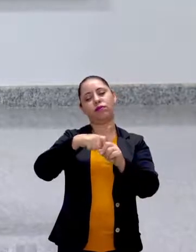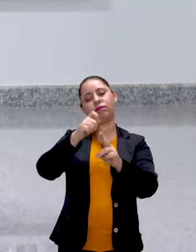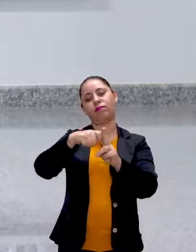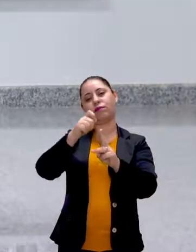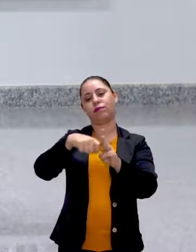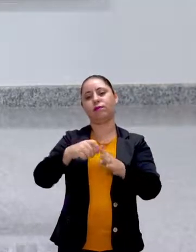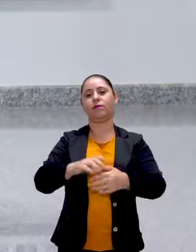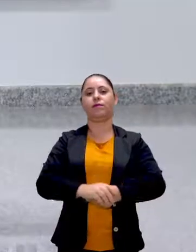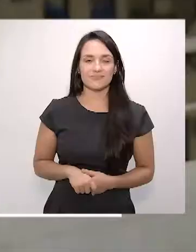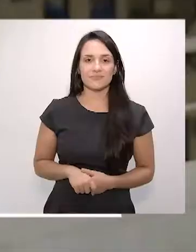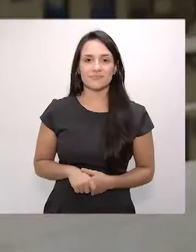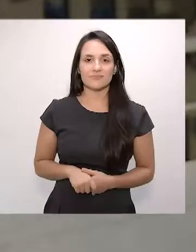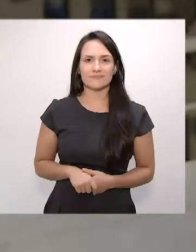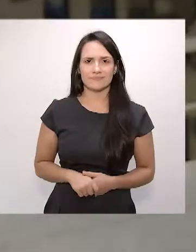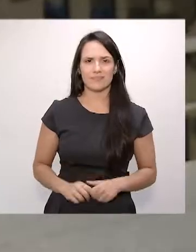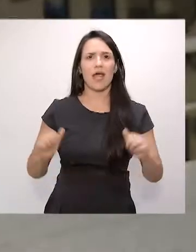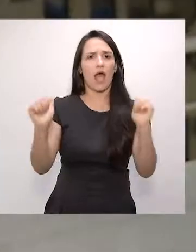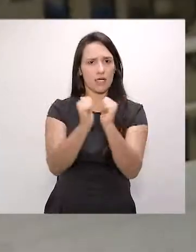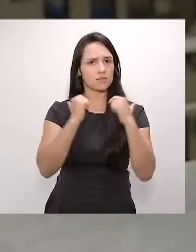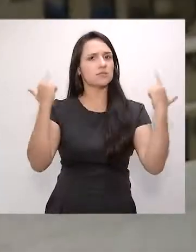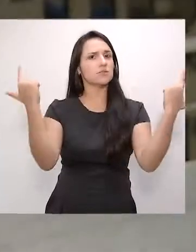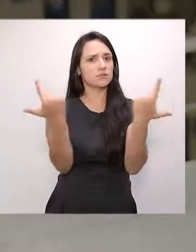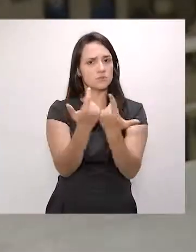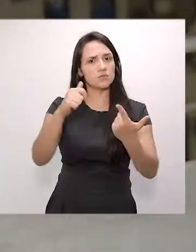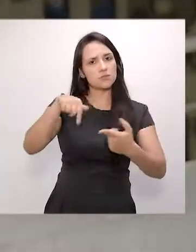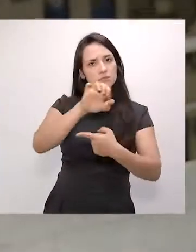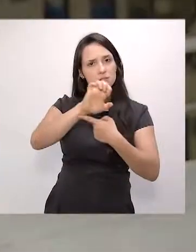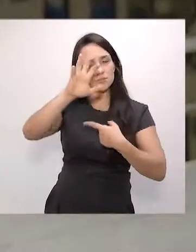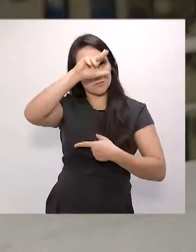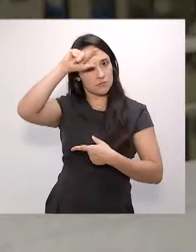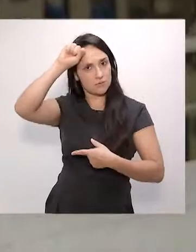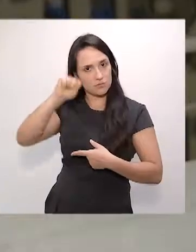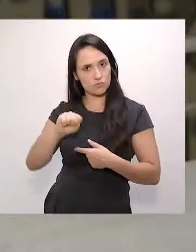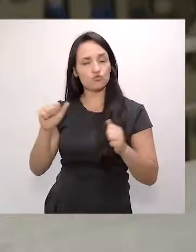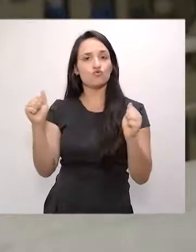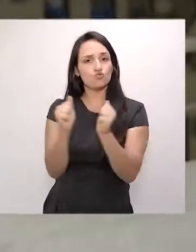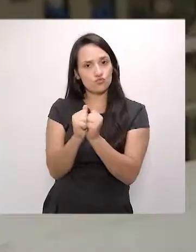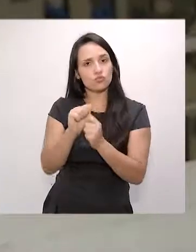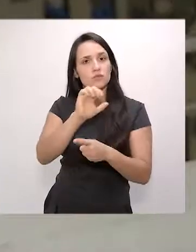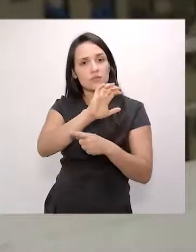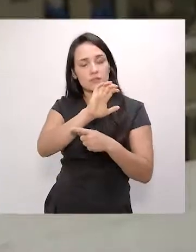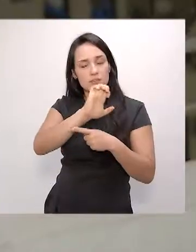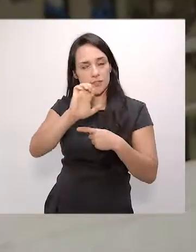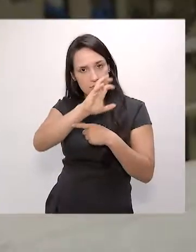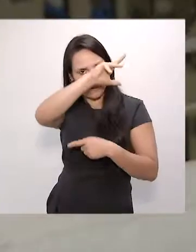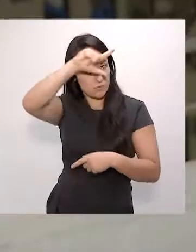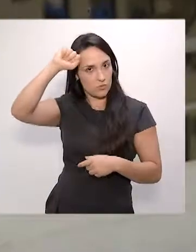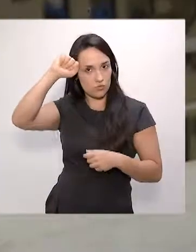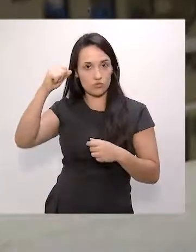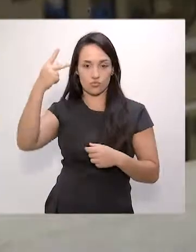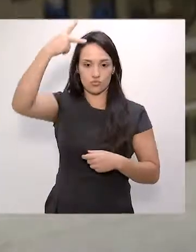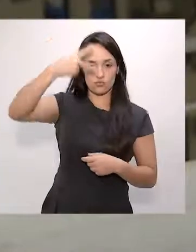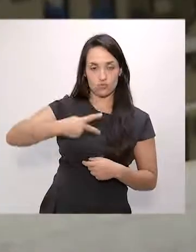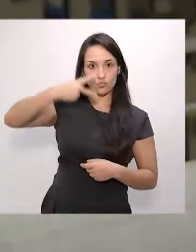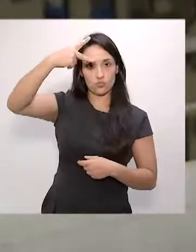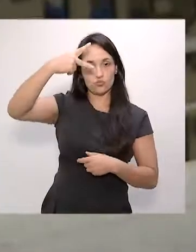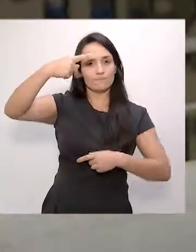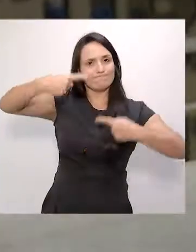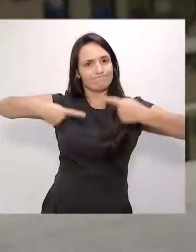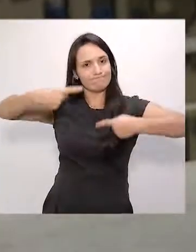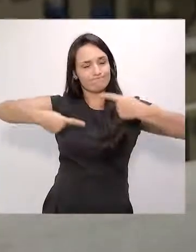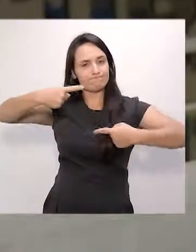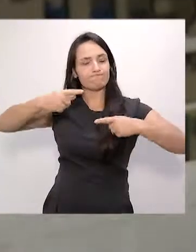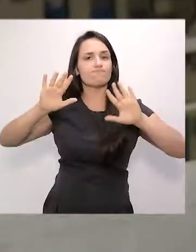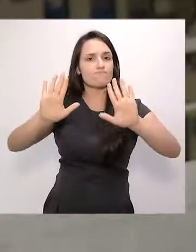nos próximos meses. As assembleias de Mato Grosso do Sul e de Mato Grosso discutiram em conjunto os impactos e